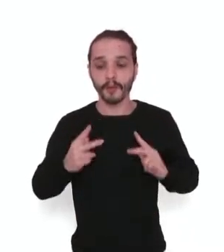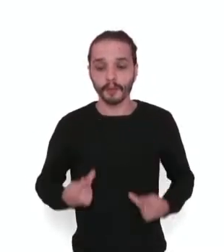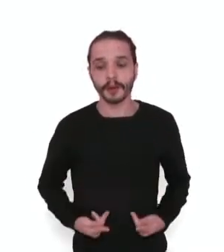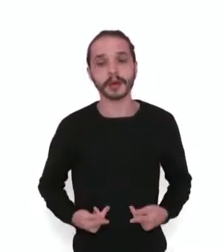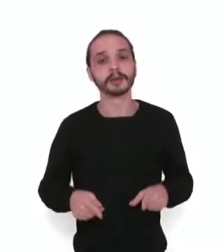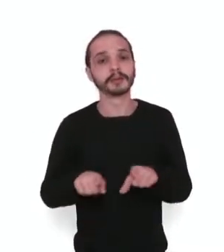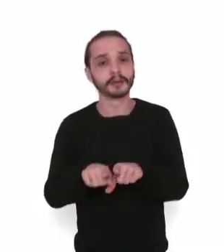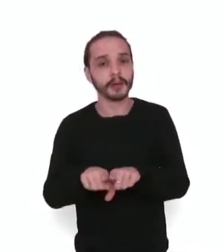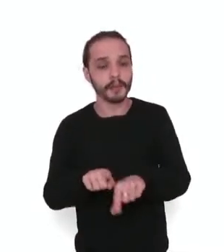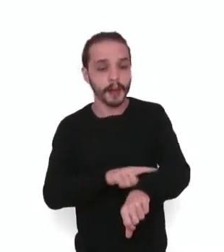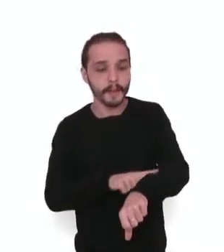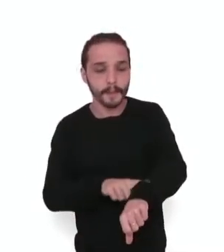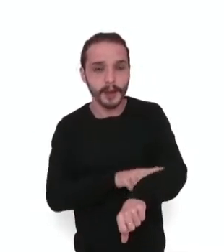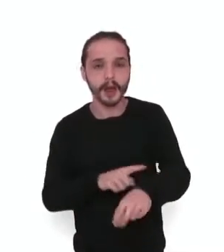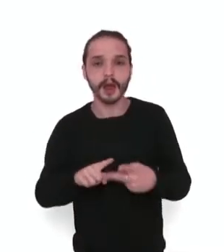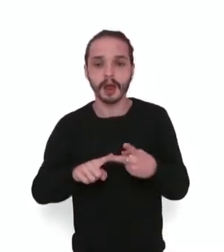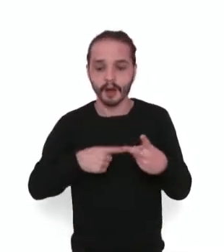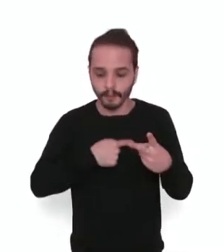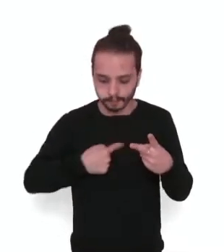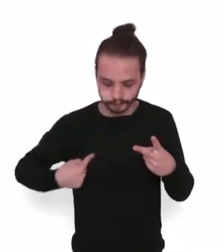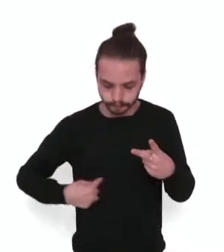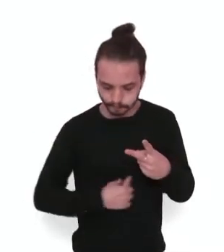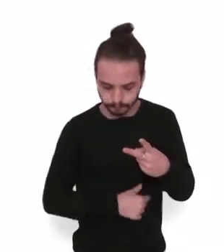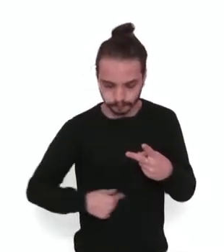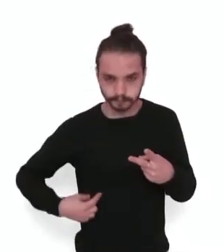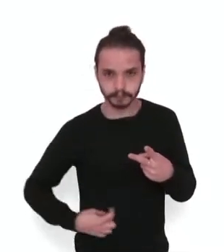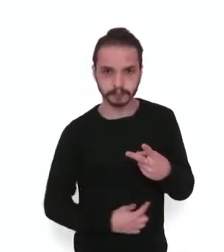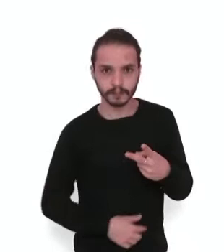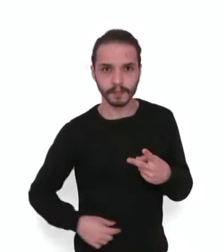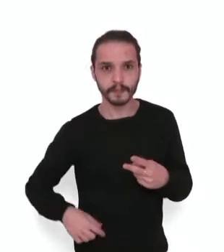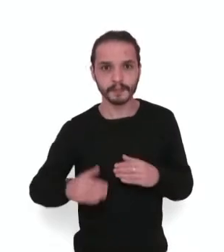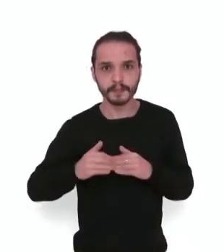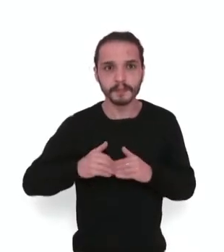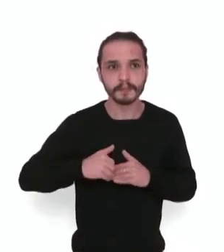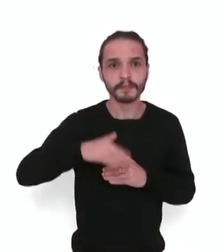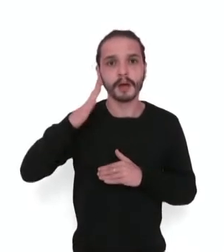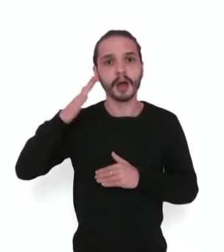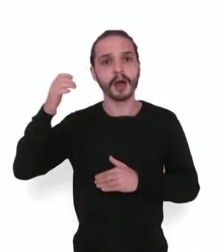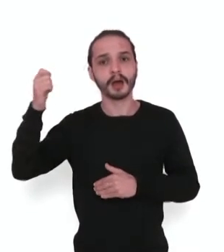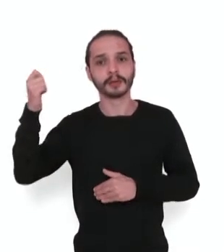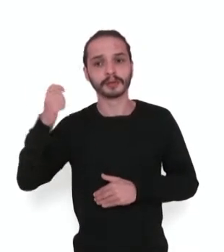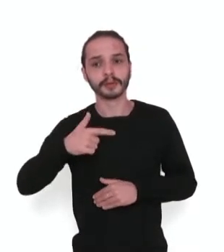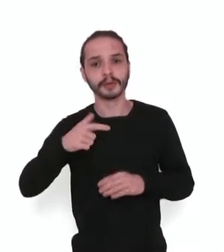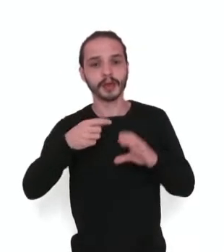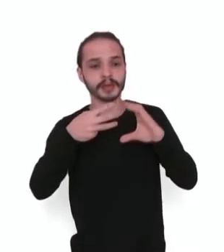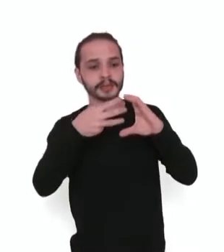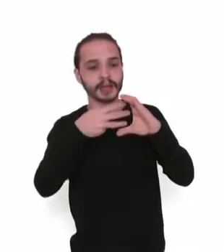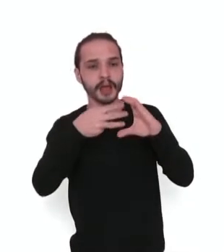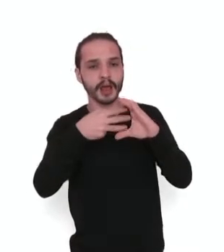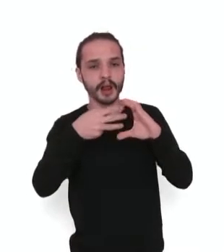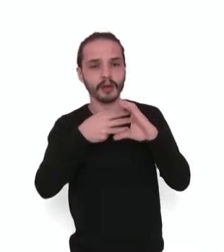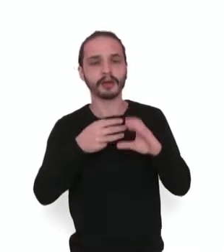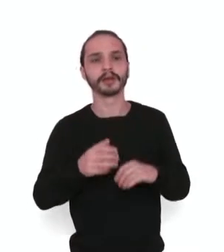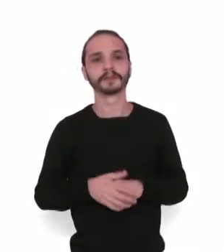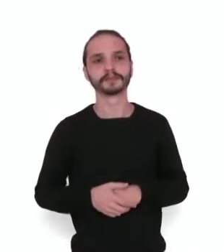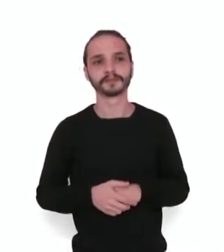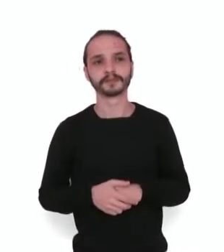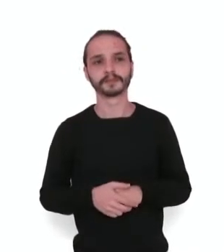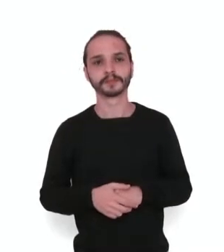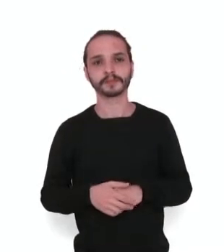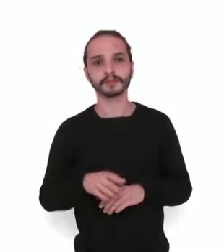pele, é mais alto que o número das células que o constituem. É por meio